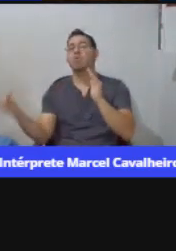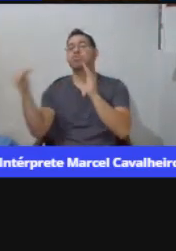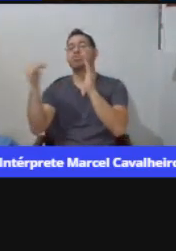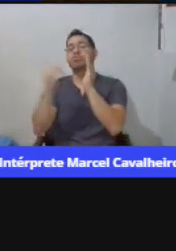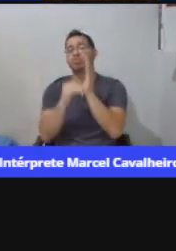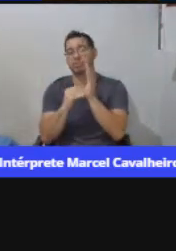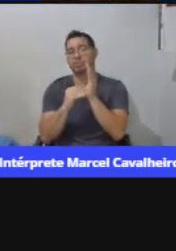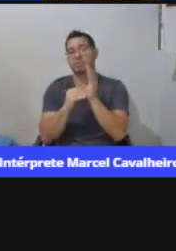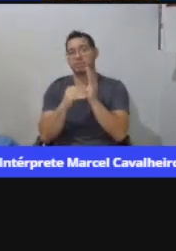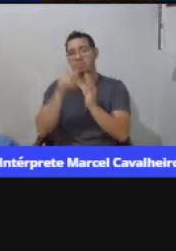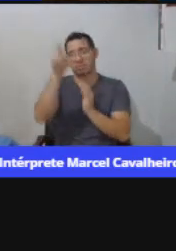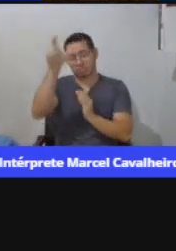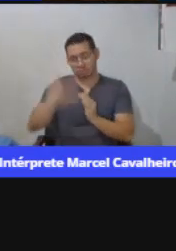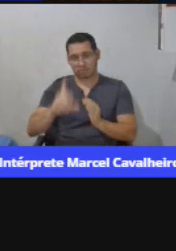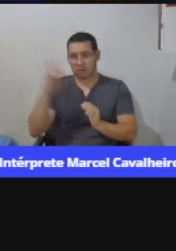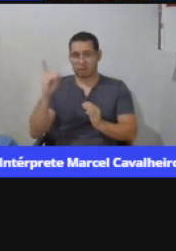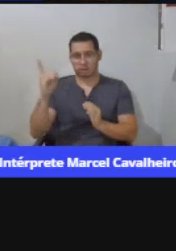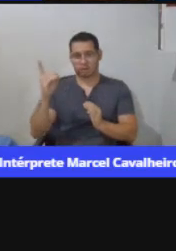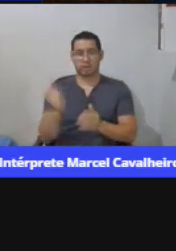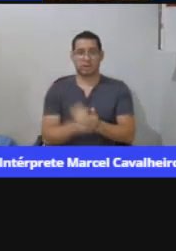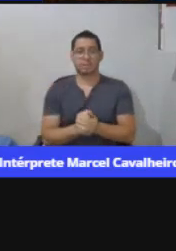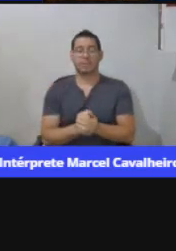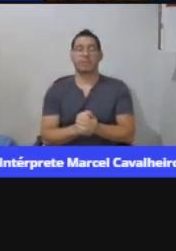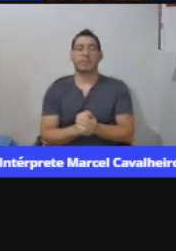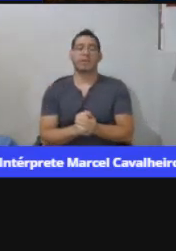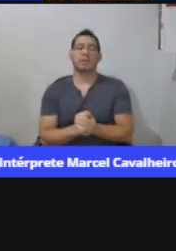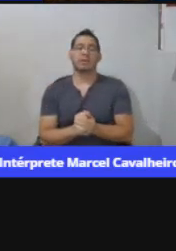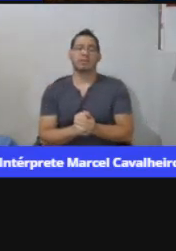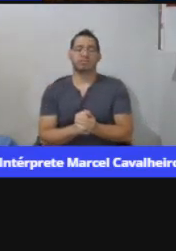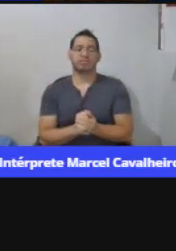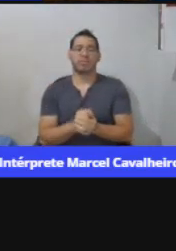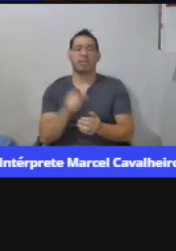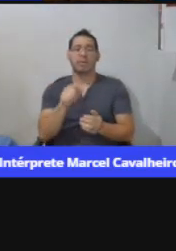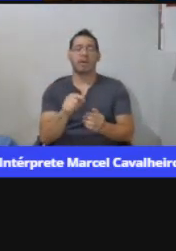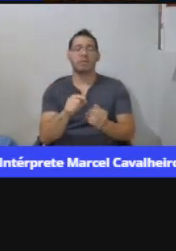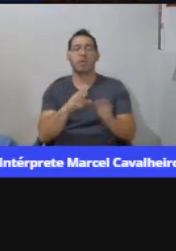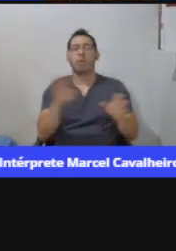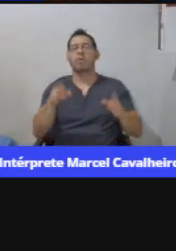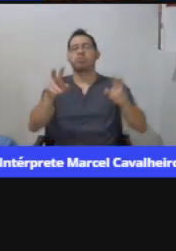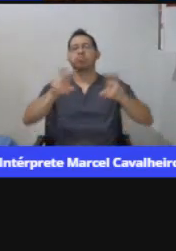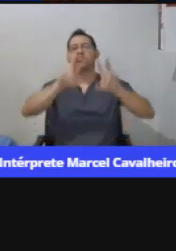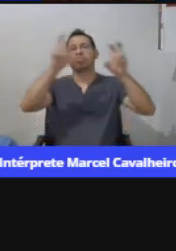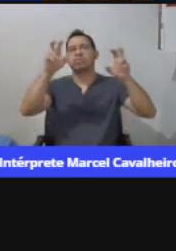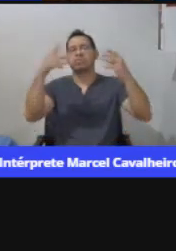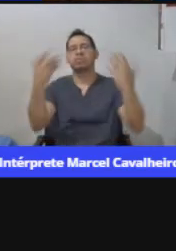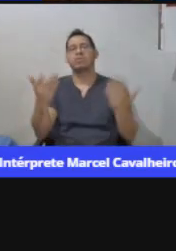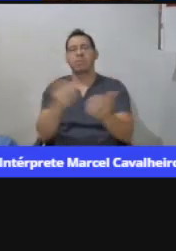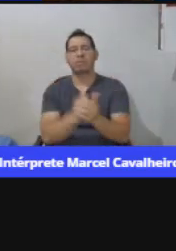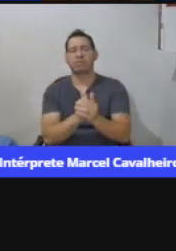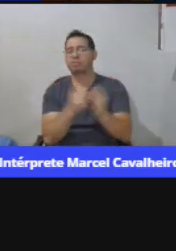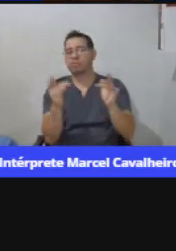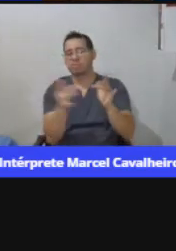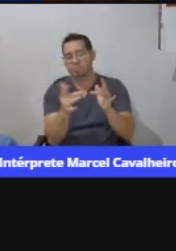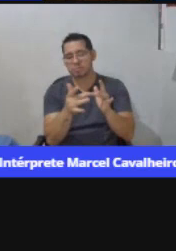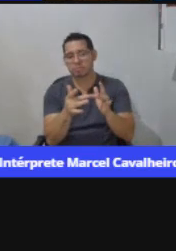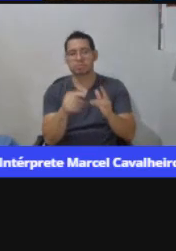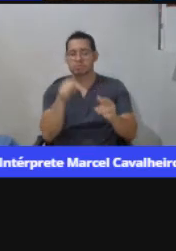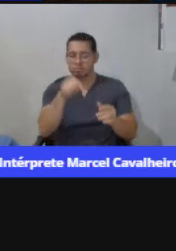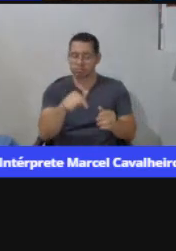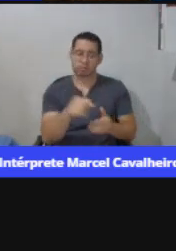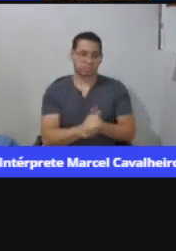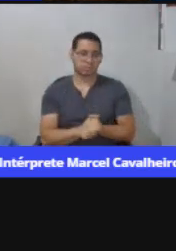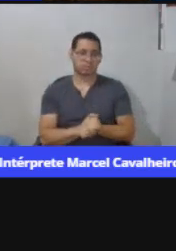direita, são as noções e conceitos e as implicações socioambientais, conforme o referencial também. Nesse